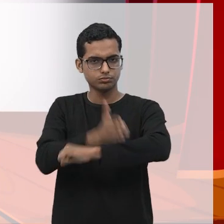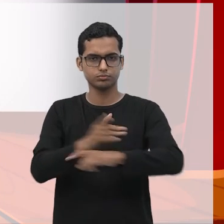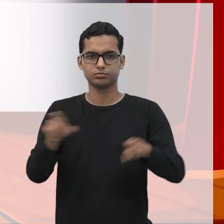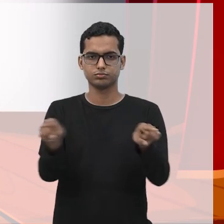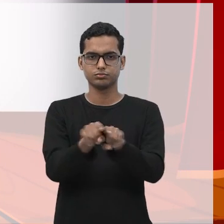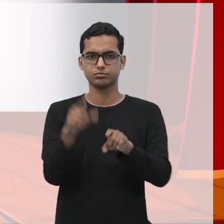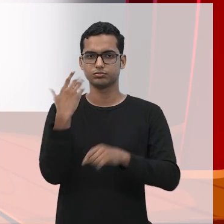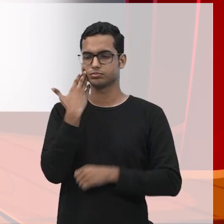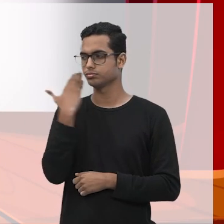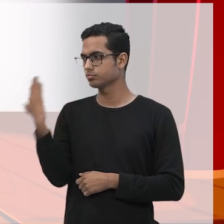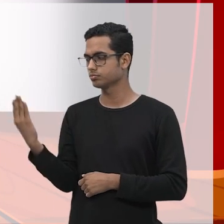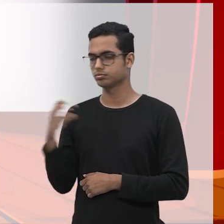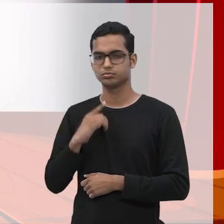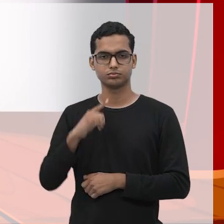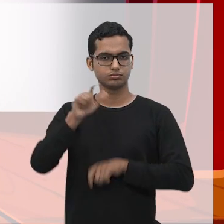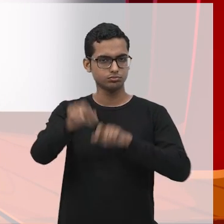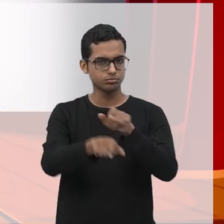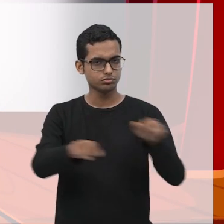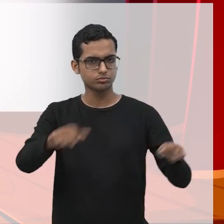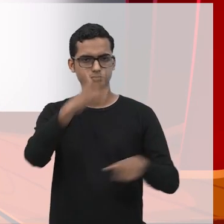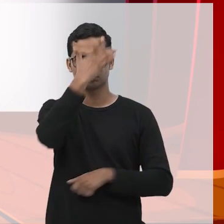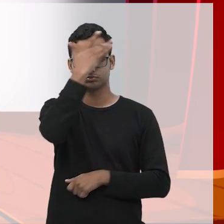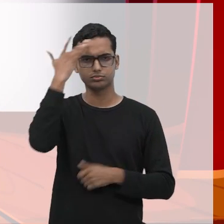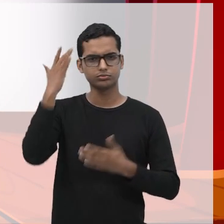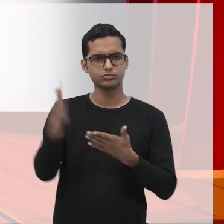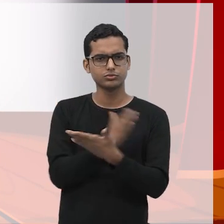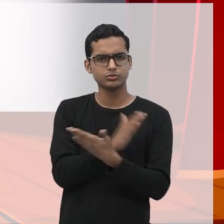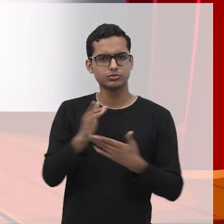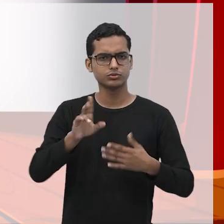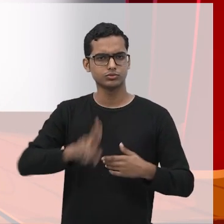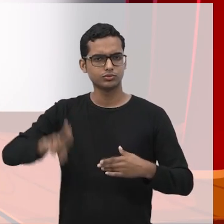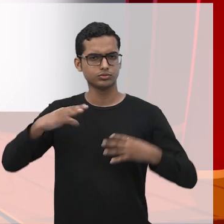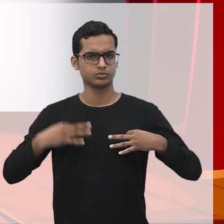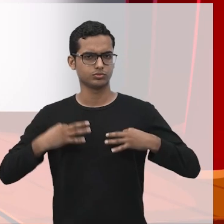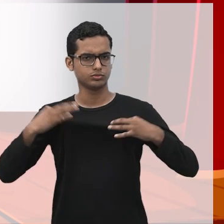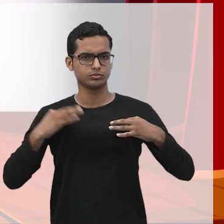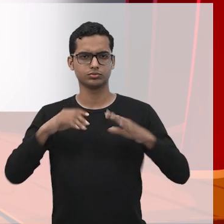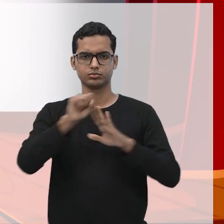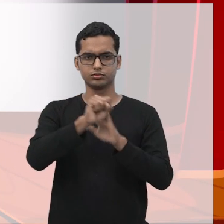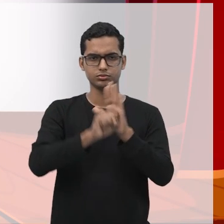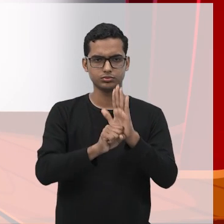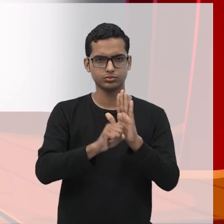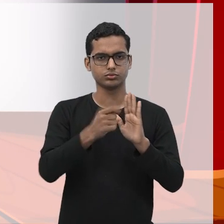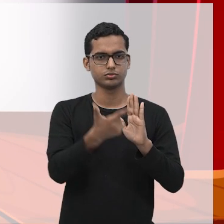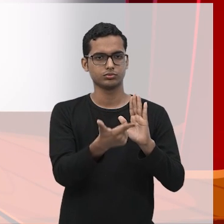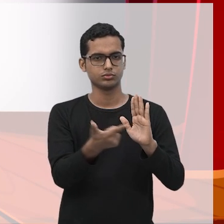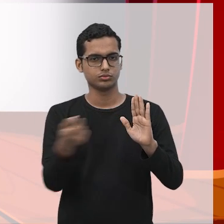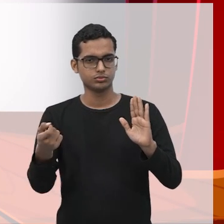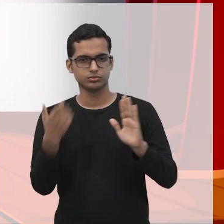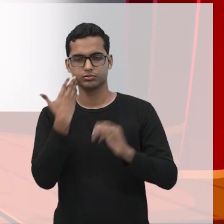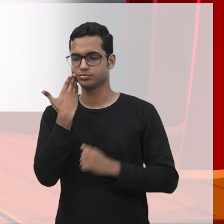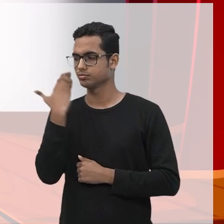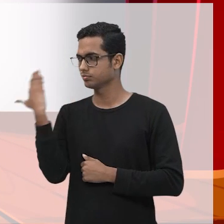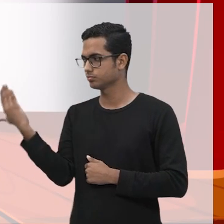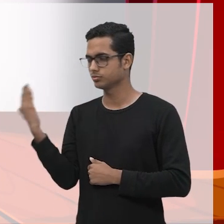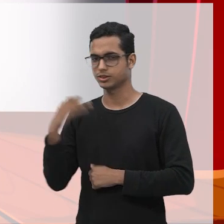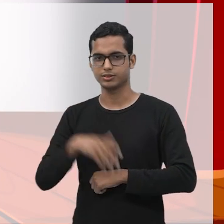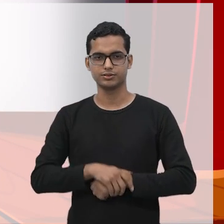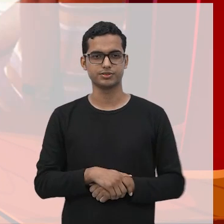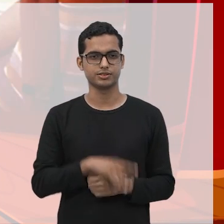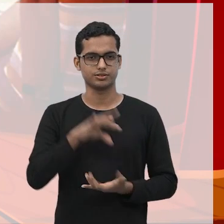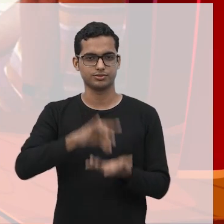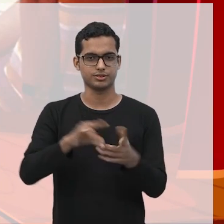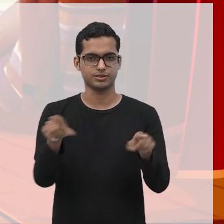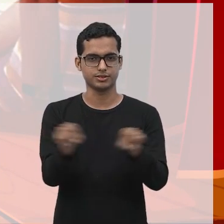estão vendo algumas pessoas que estão vestidas lá no século XX. Olha a vestimenta delas.